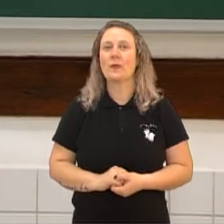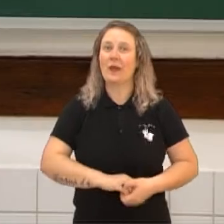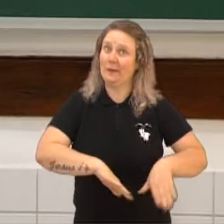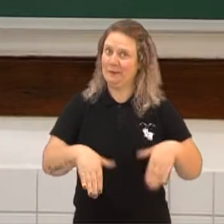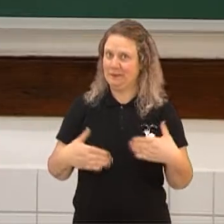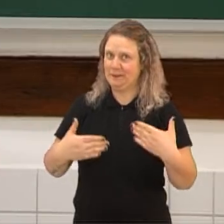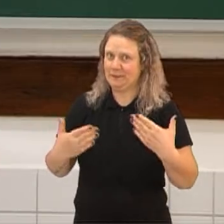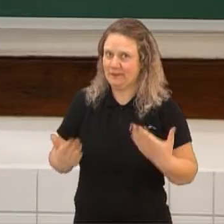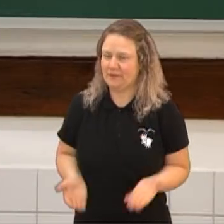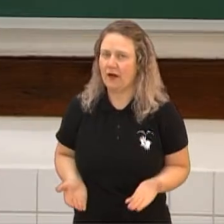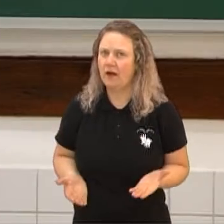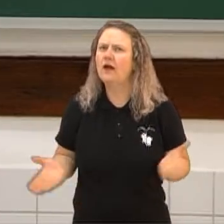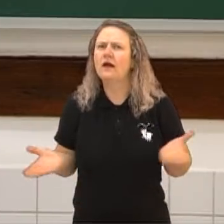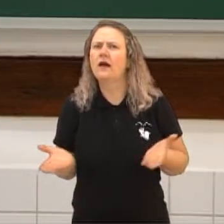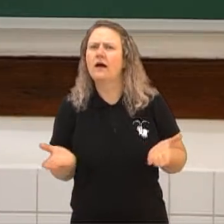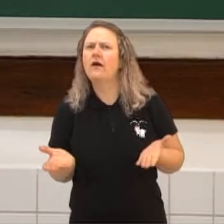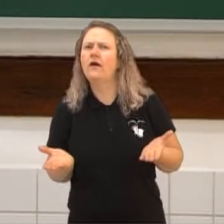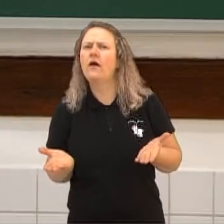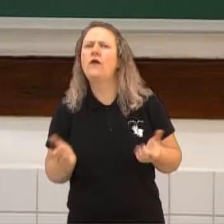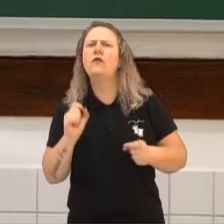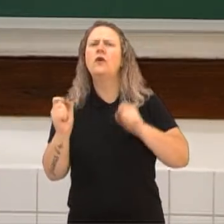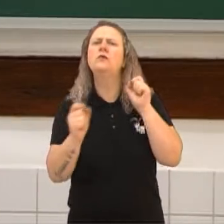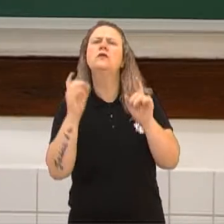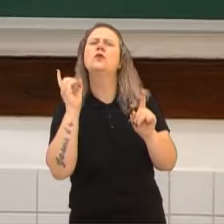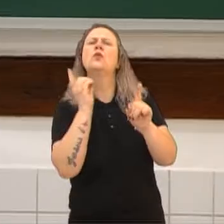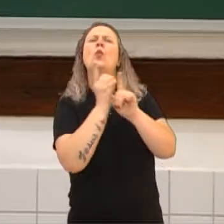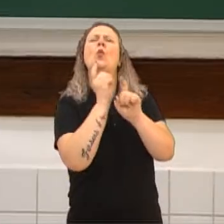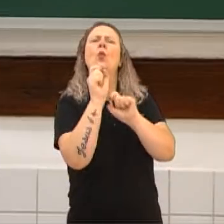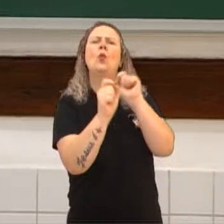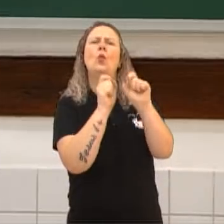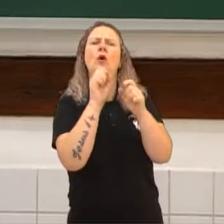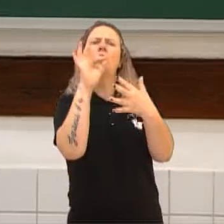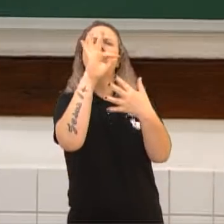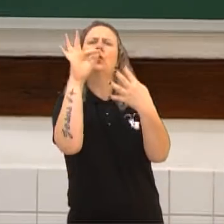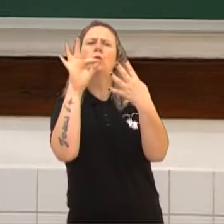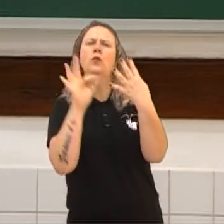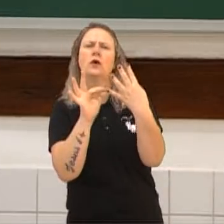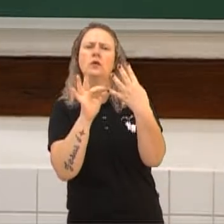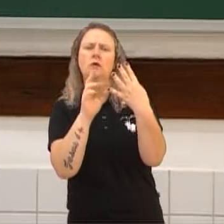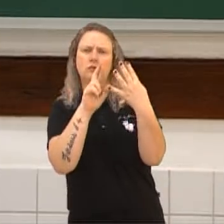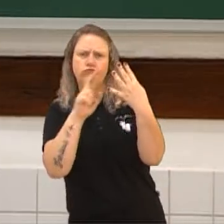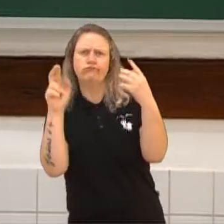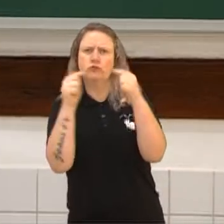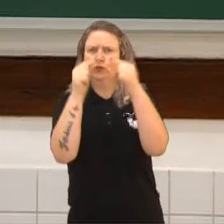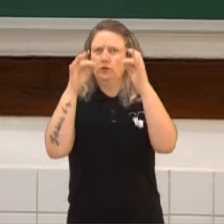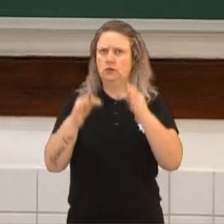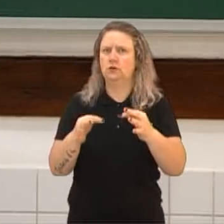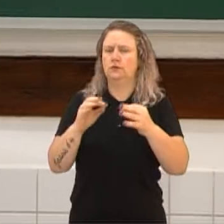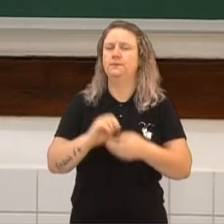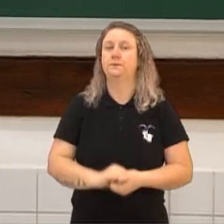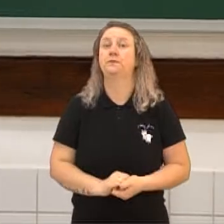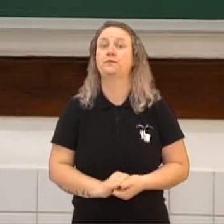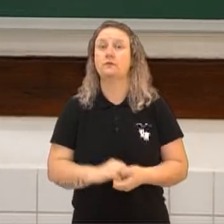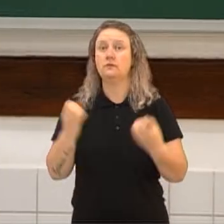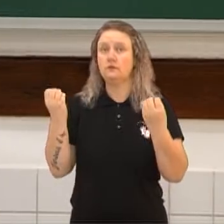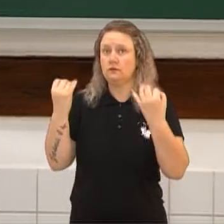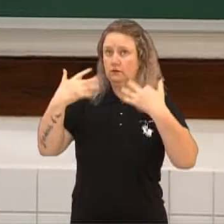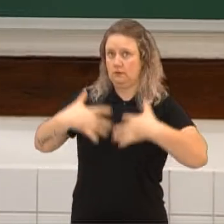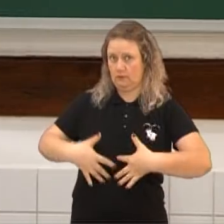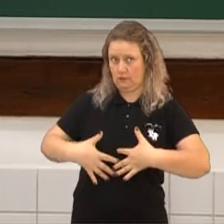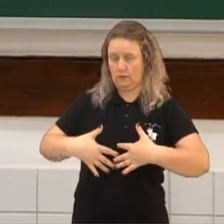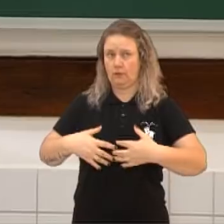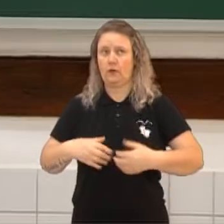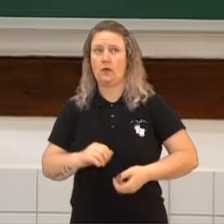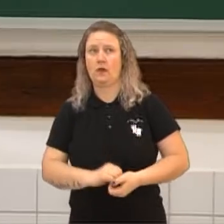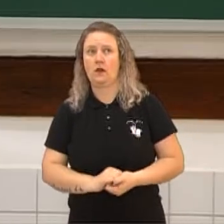Muito bem, pessoal. Então agora vamos voltar com a alternativa correta. Queria aqui explicar um pouquinho das